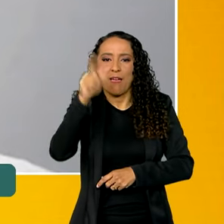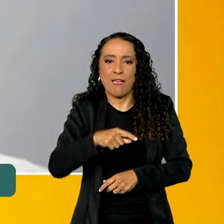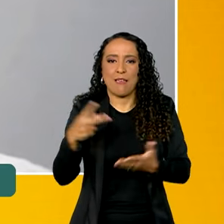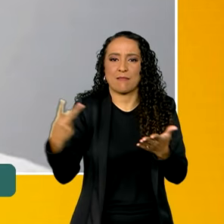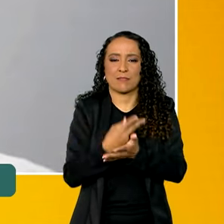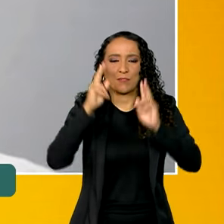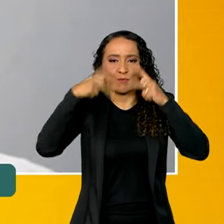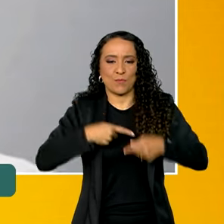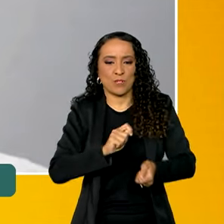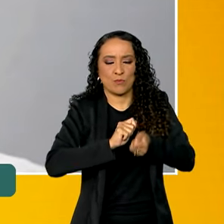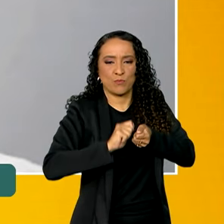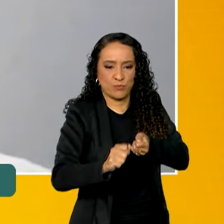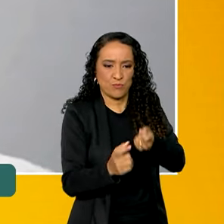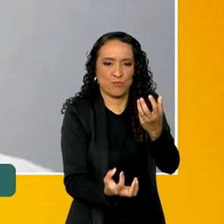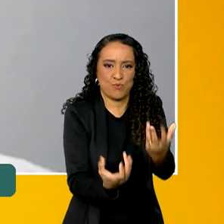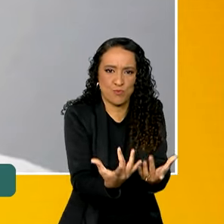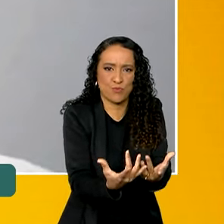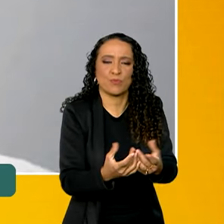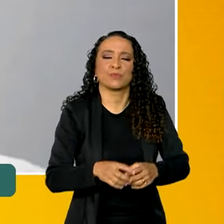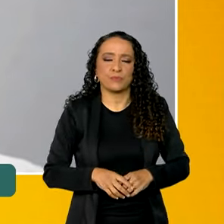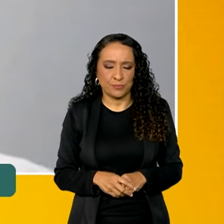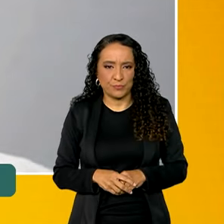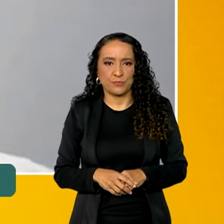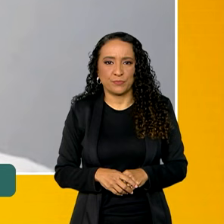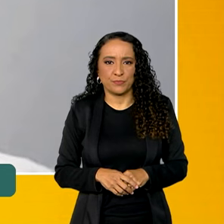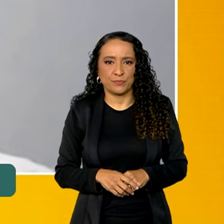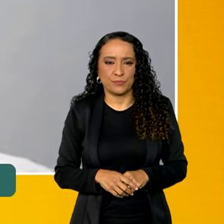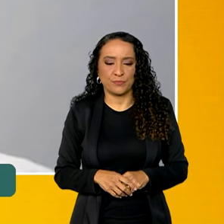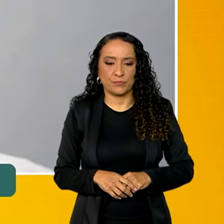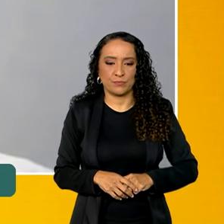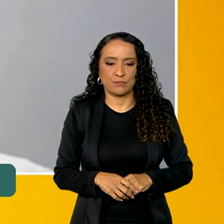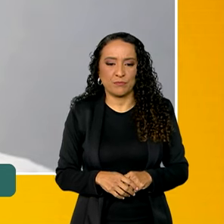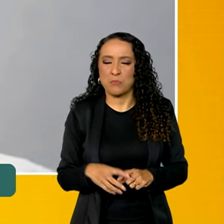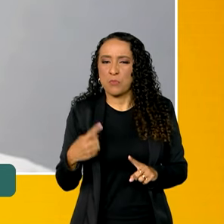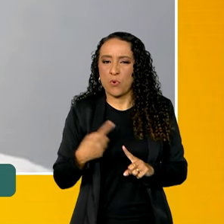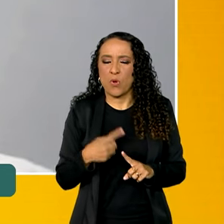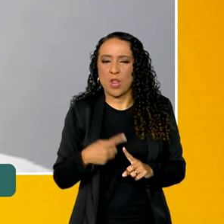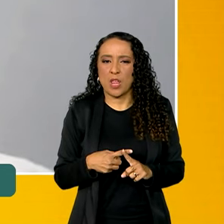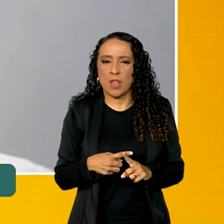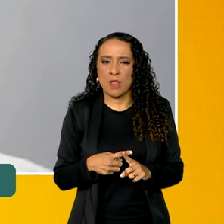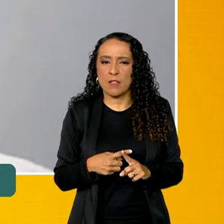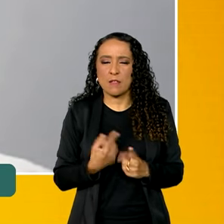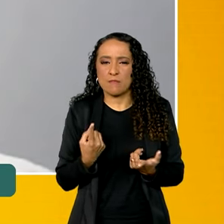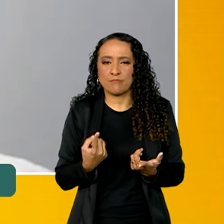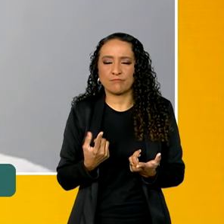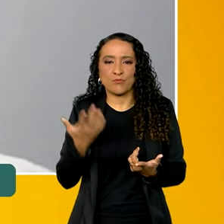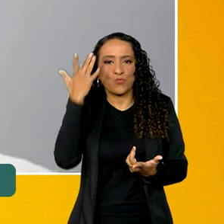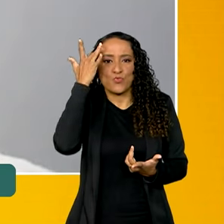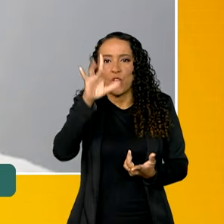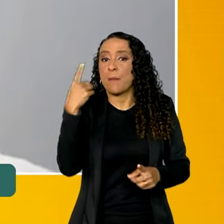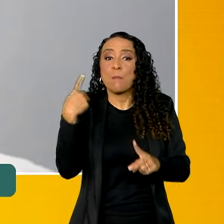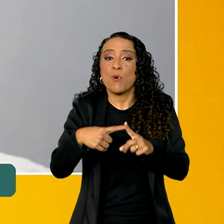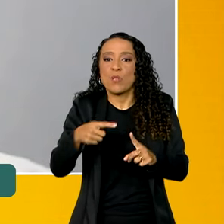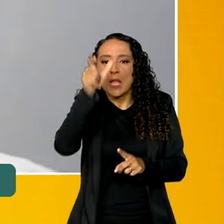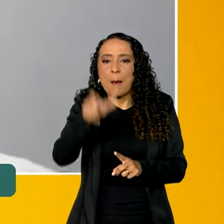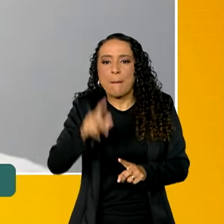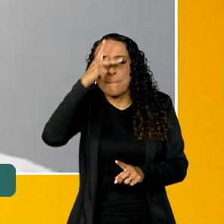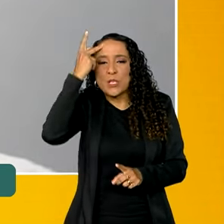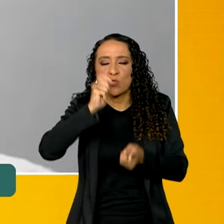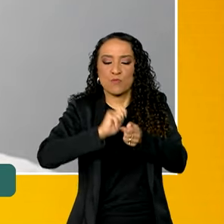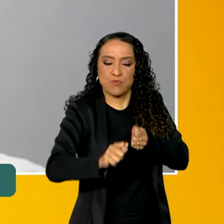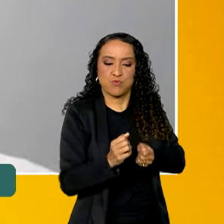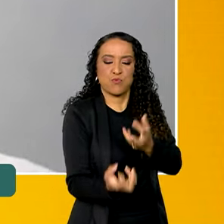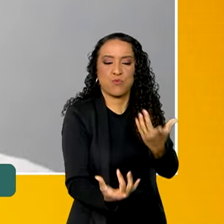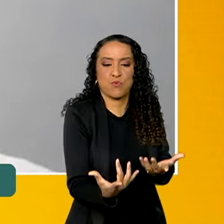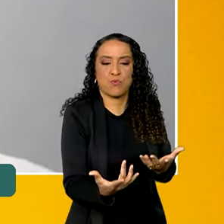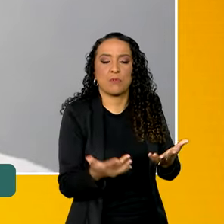quer dizer, alguém foi lá e aterrou com a intenção que nós não sabemos decifrar, mas